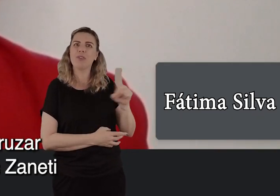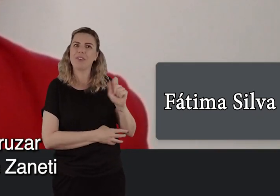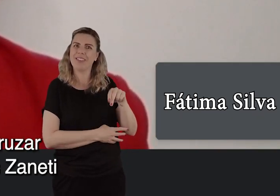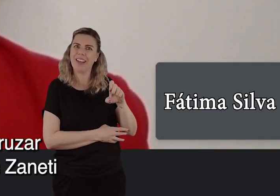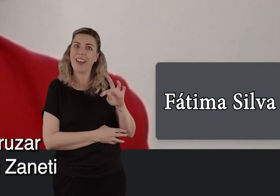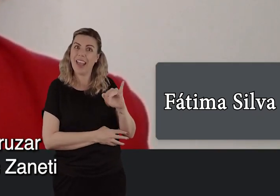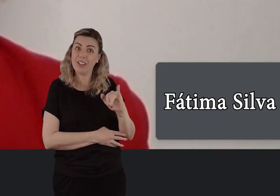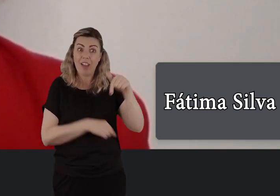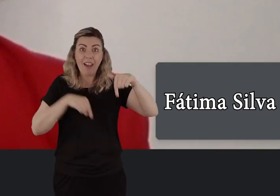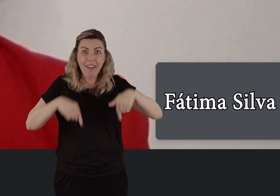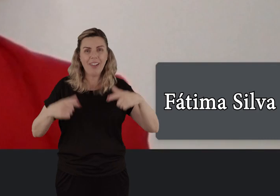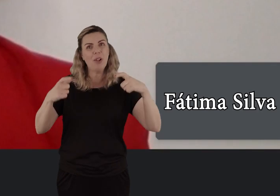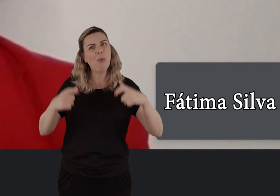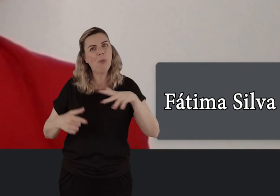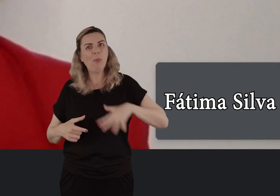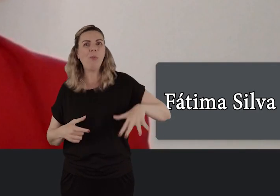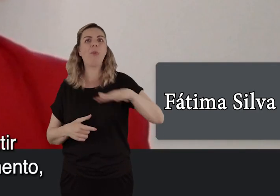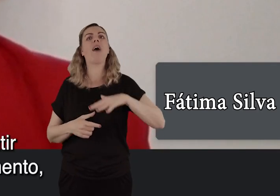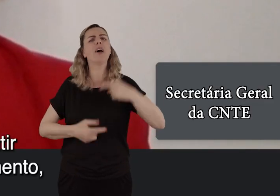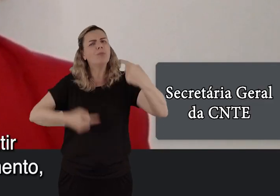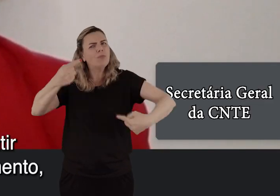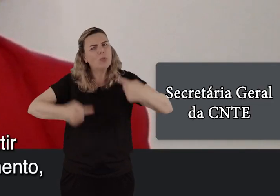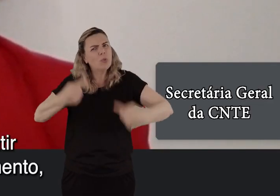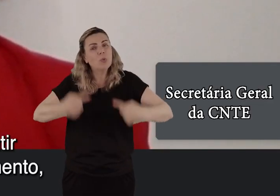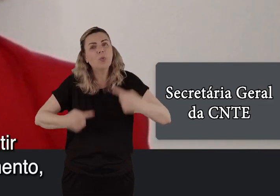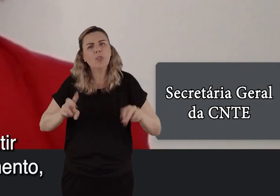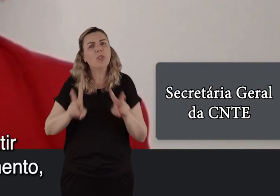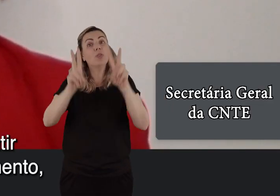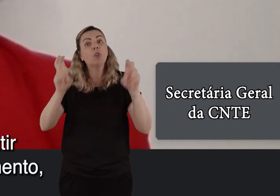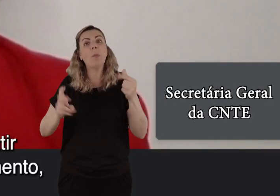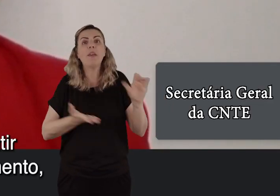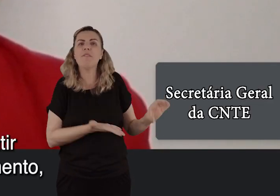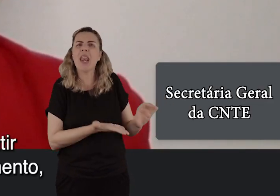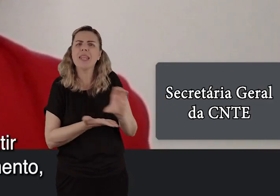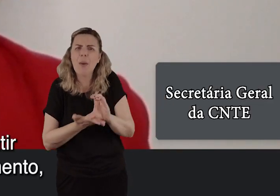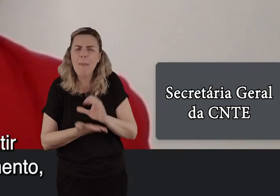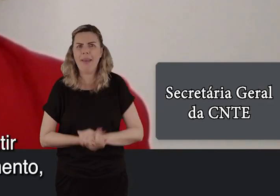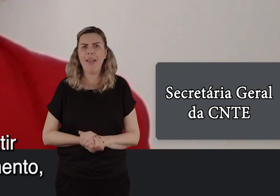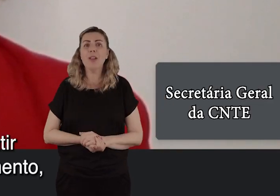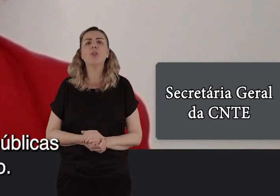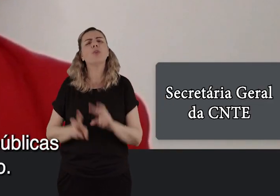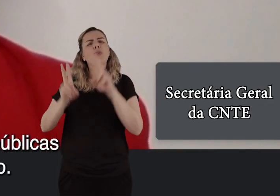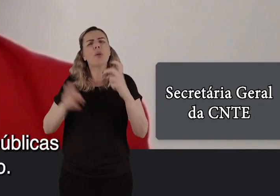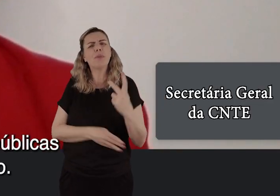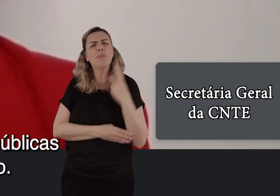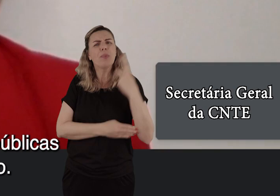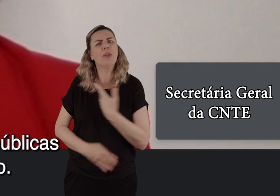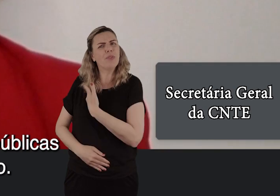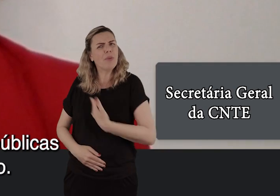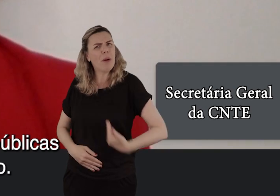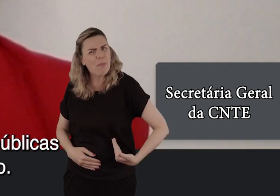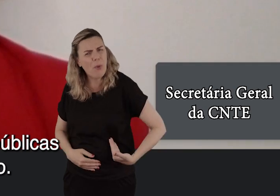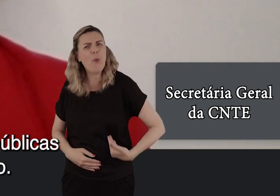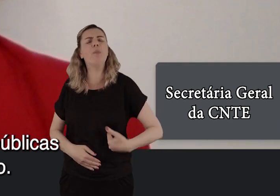com o professor Hermes Zanetti nesse espaço. Fátima Silva. O espaço de discutir a questão do financiamento, da questão